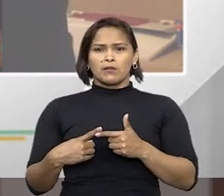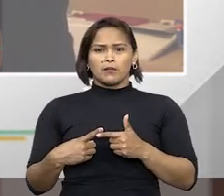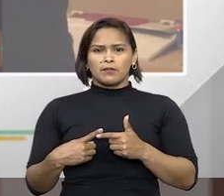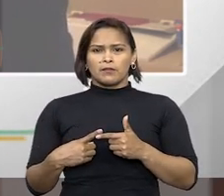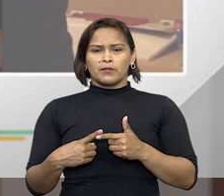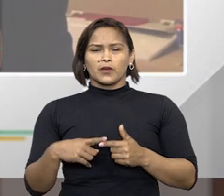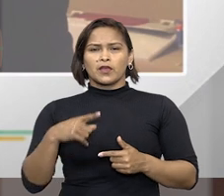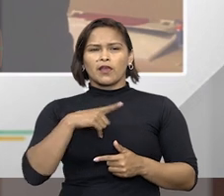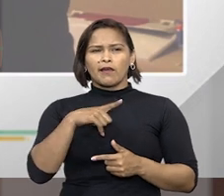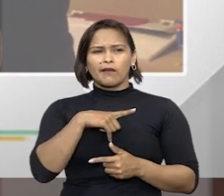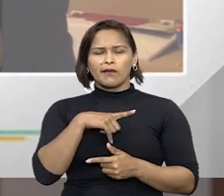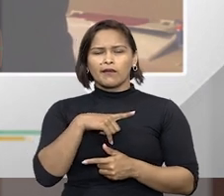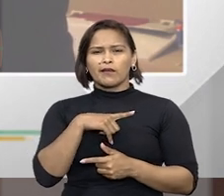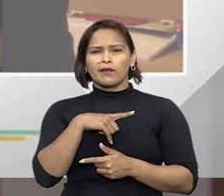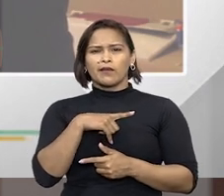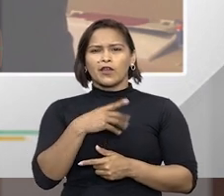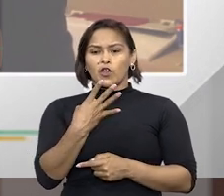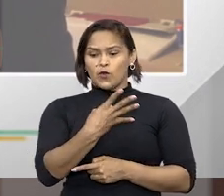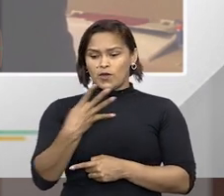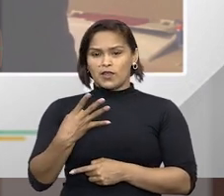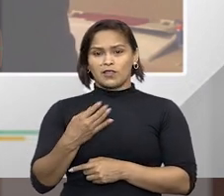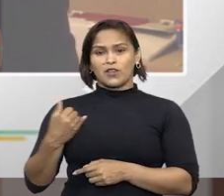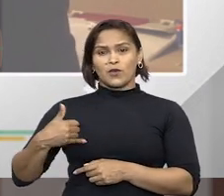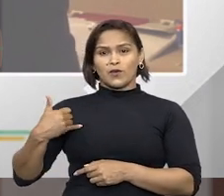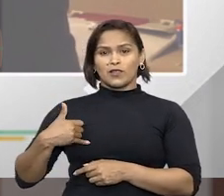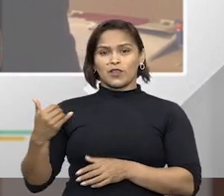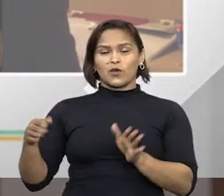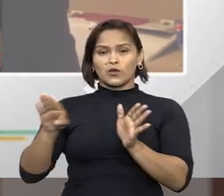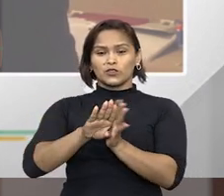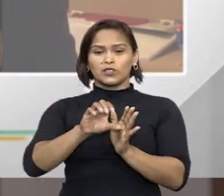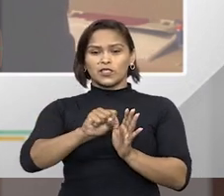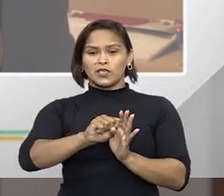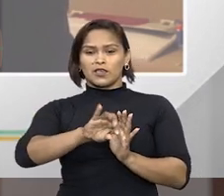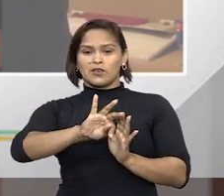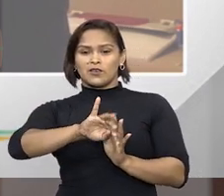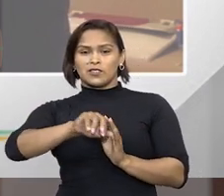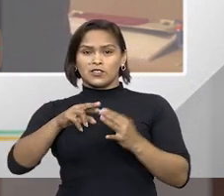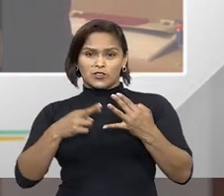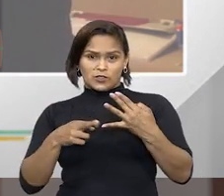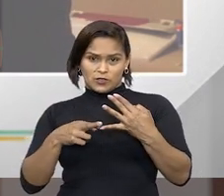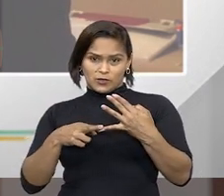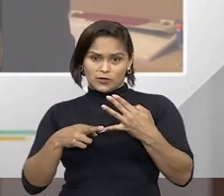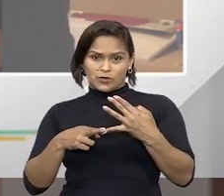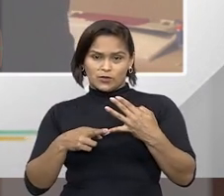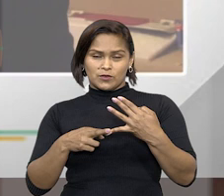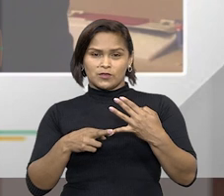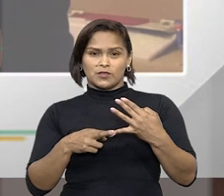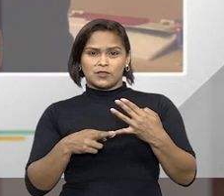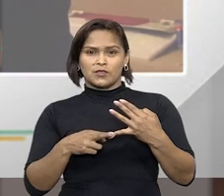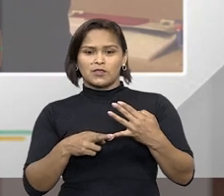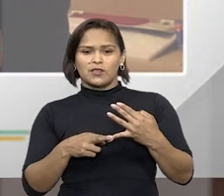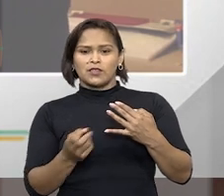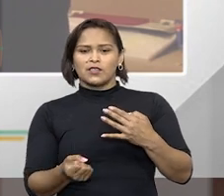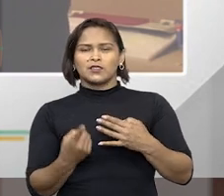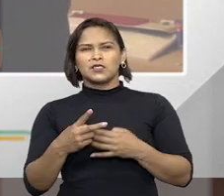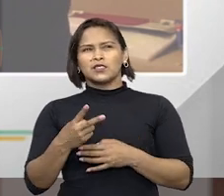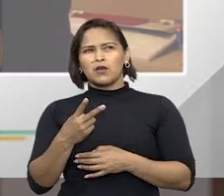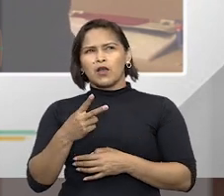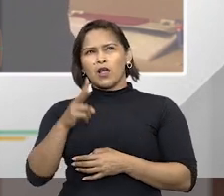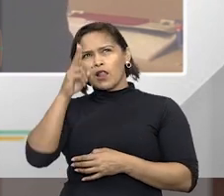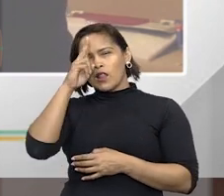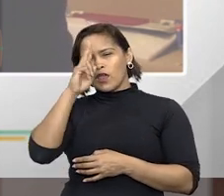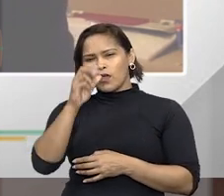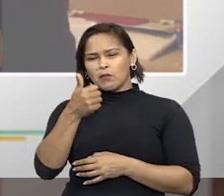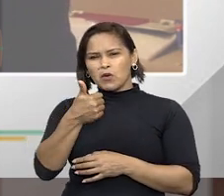eu tinha 44 anos de idade quando cheguei ao Tribunal Federal de Recursos. Salvo engano, um ano e